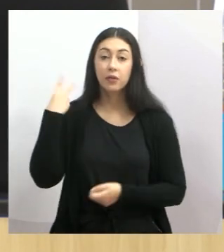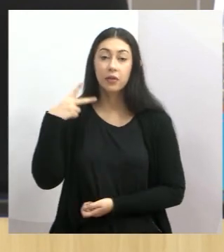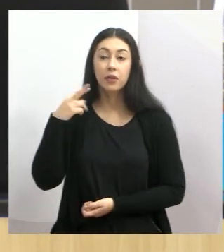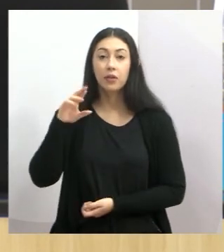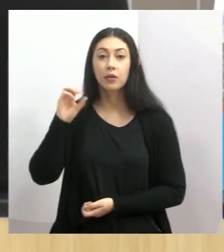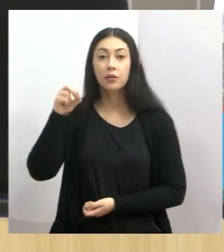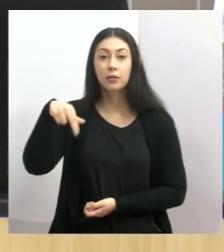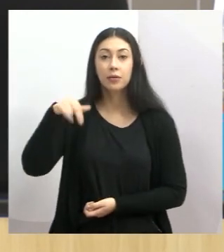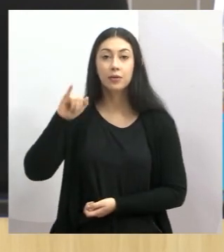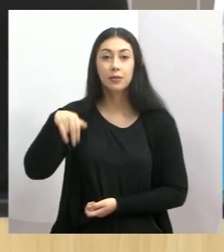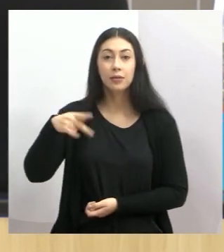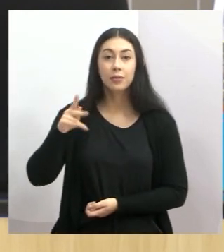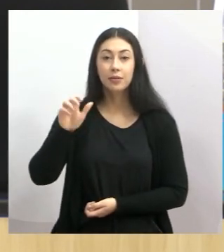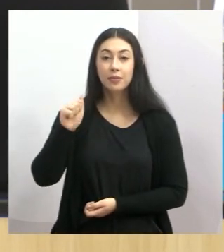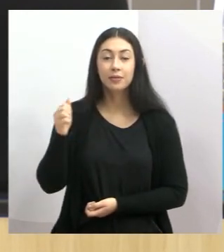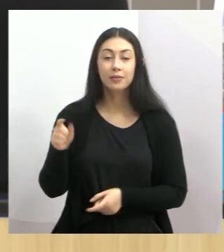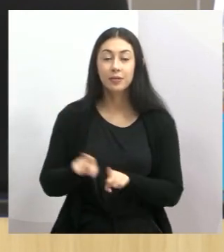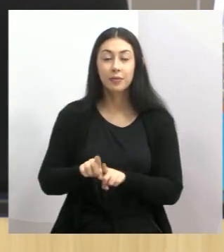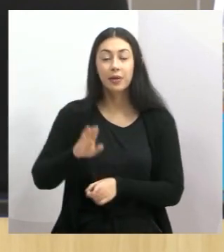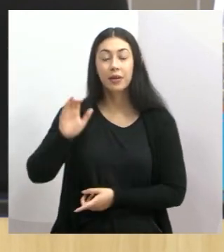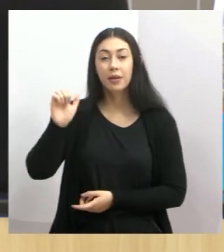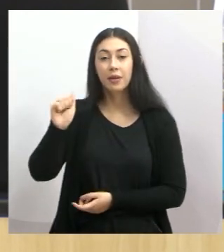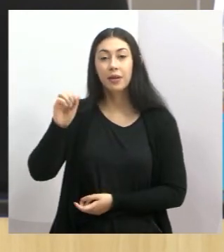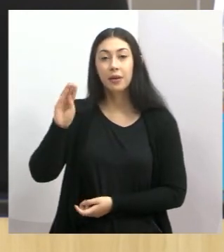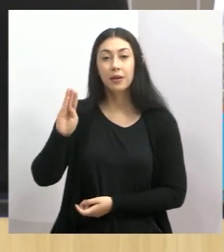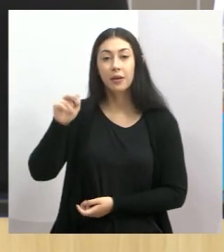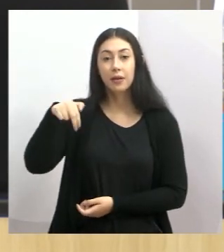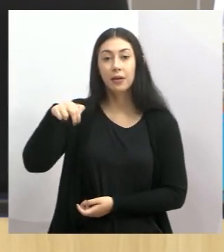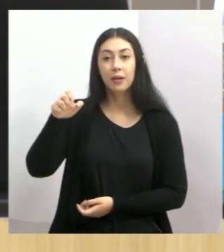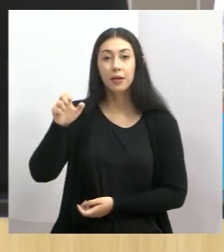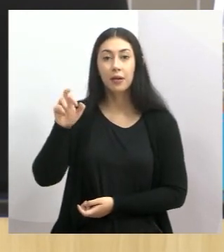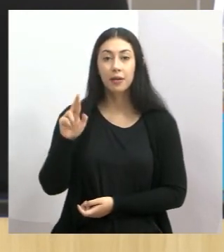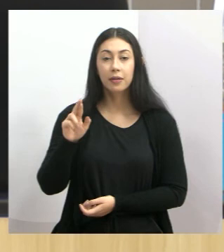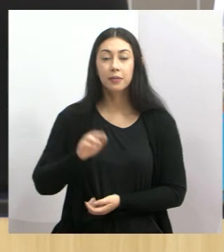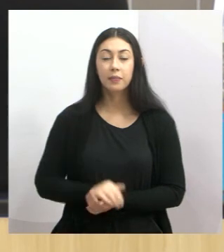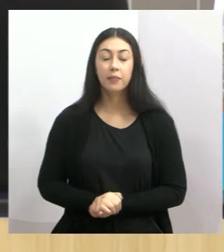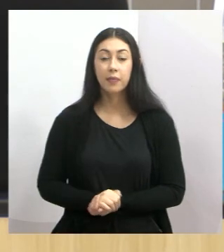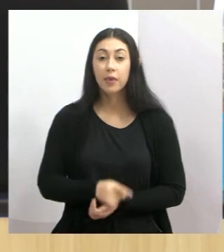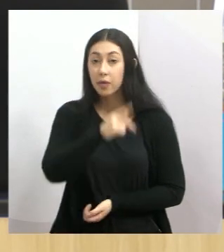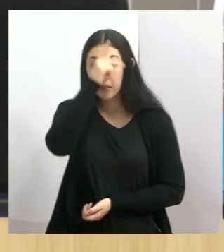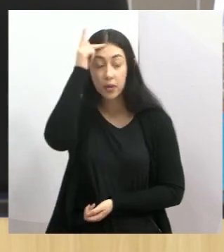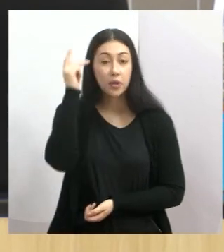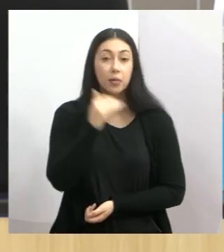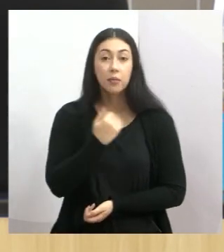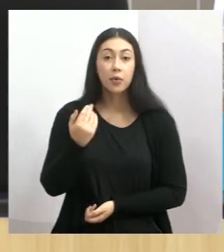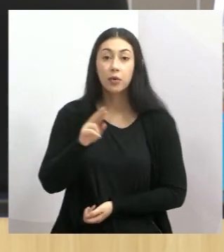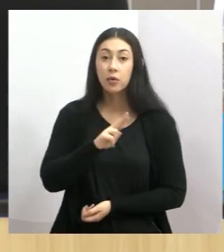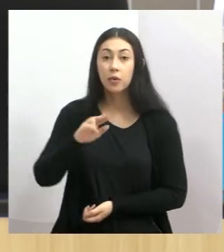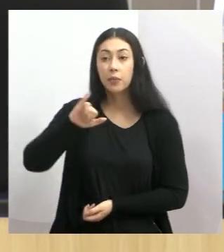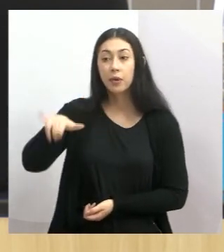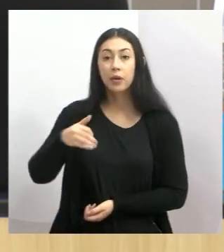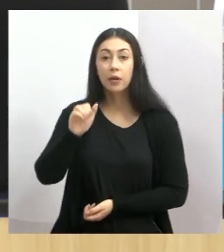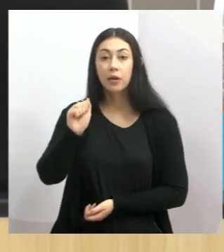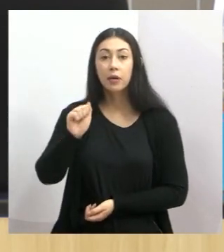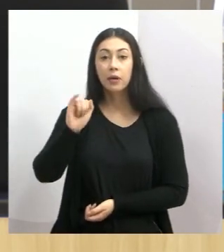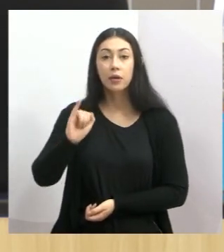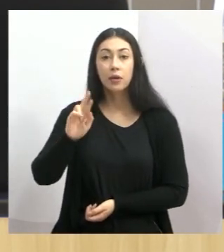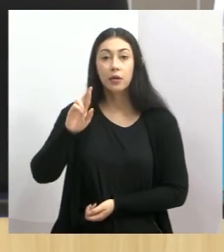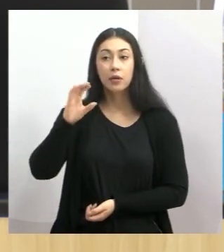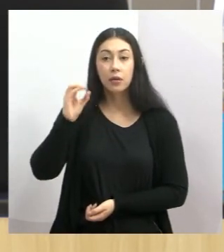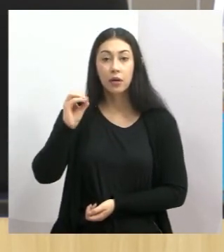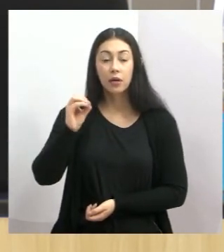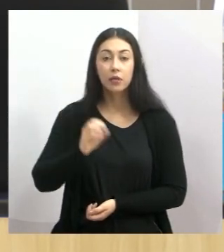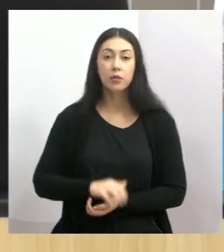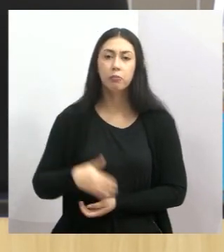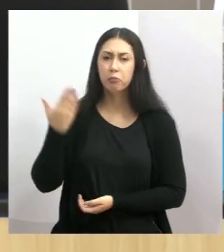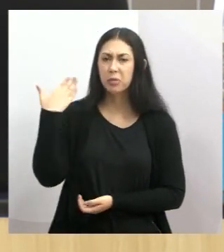rodinha e Abner de Madureira e bota de pesar pelo falecimento e Jairo Alves o birán